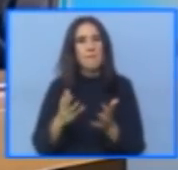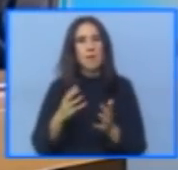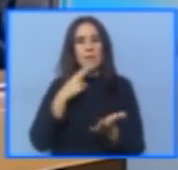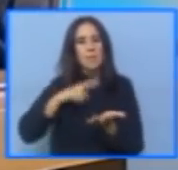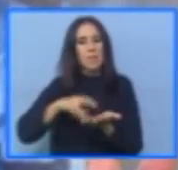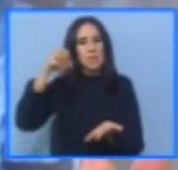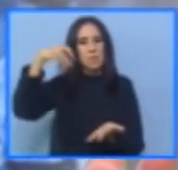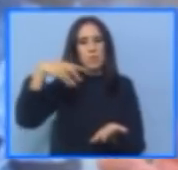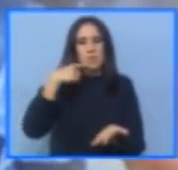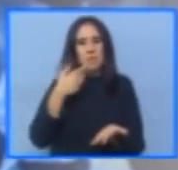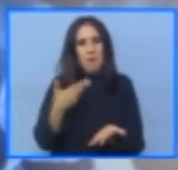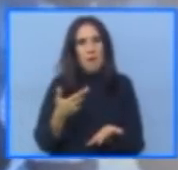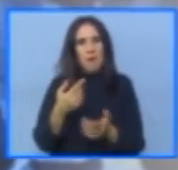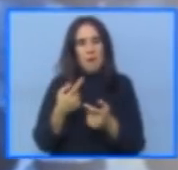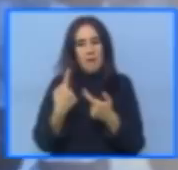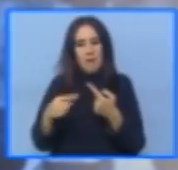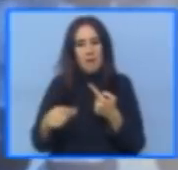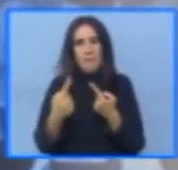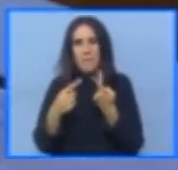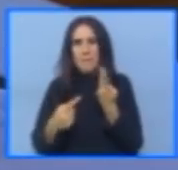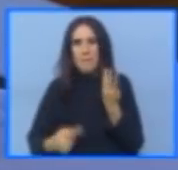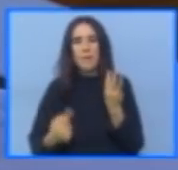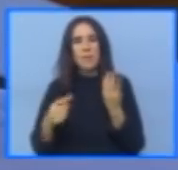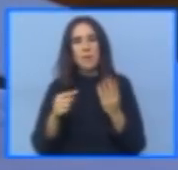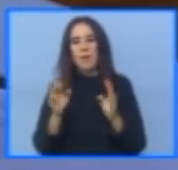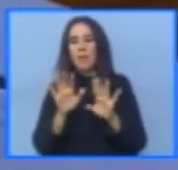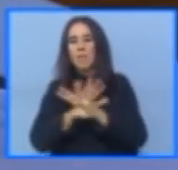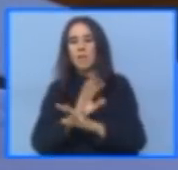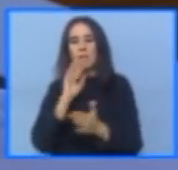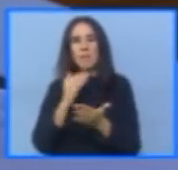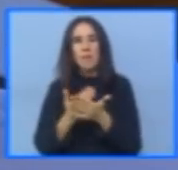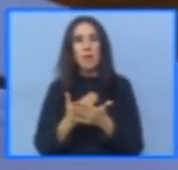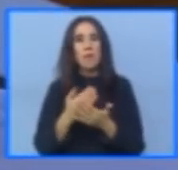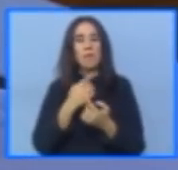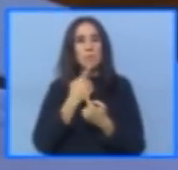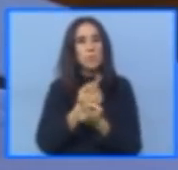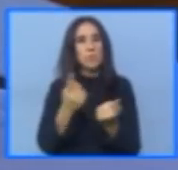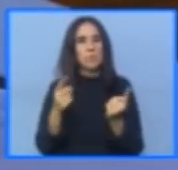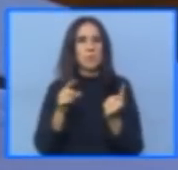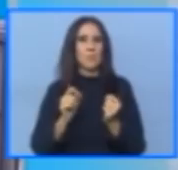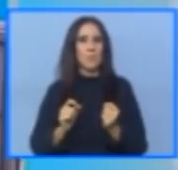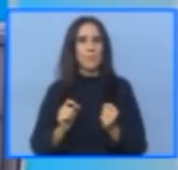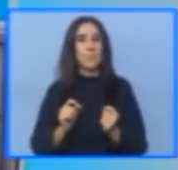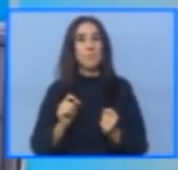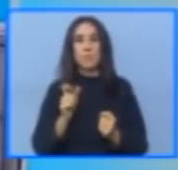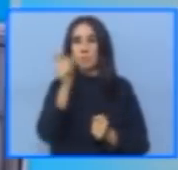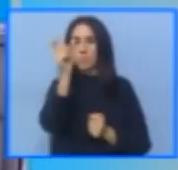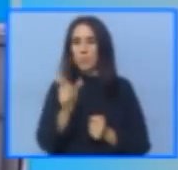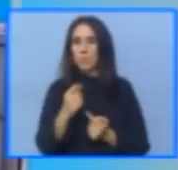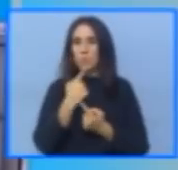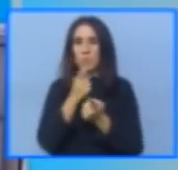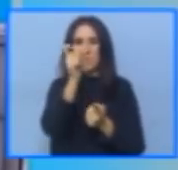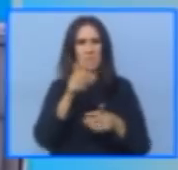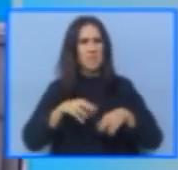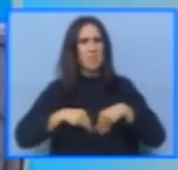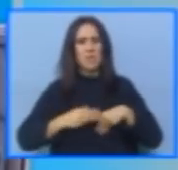realidade, dizendo há aqui nuances, há aqui uma coisa que está por trás disto, que provocou isto, e eu anuncio-te isso. Mas se a pessoa a quem eu anuncio não quer